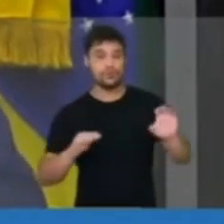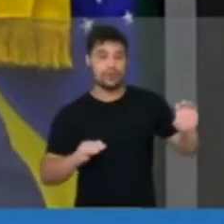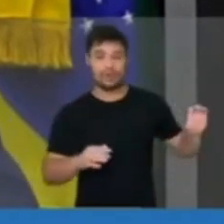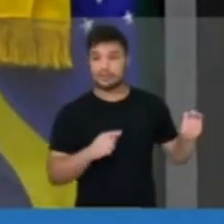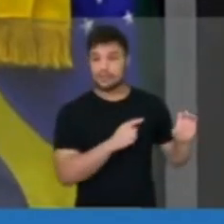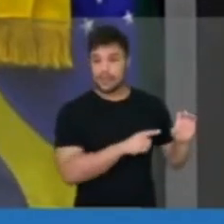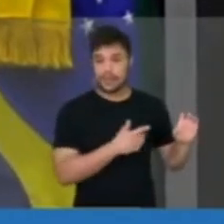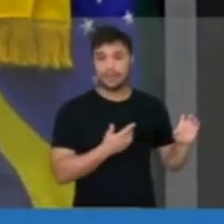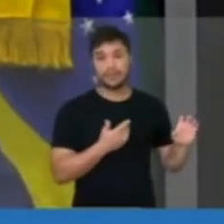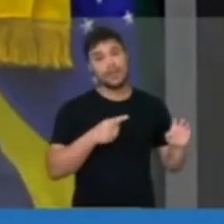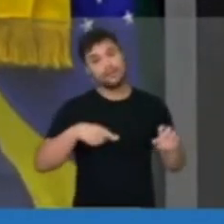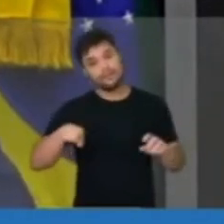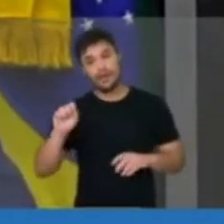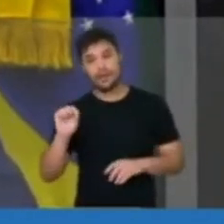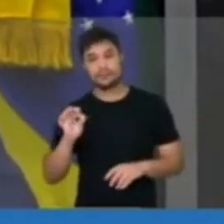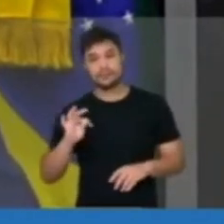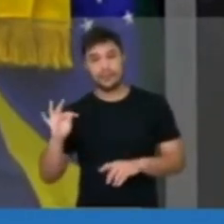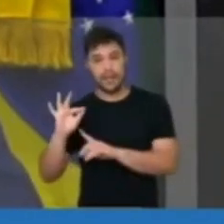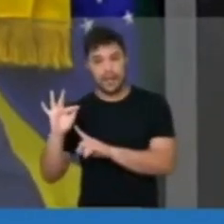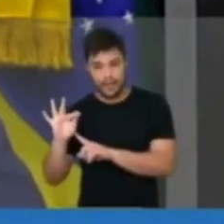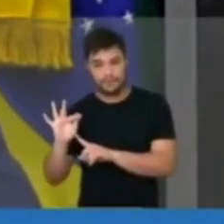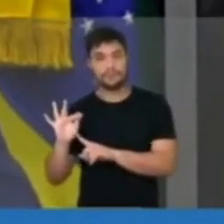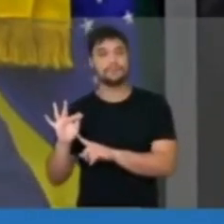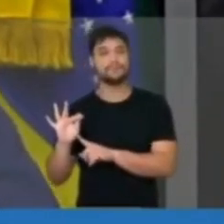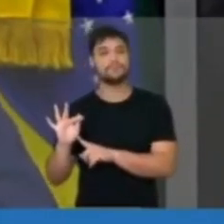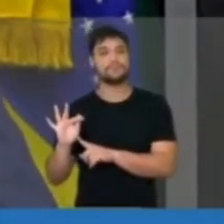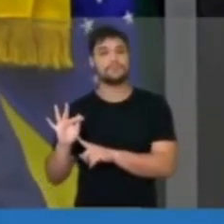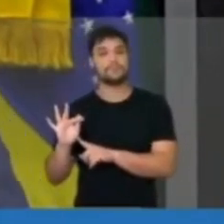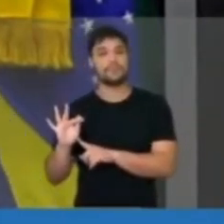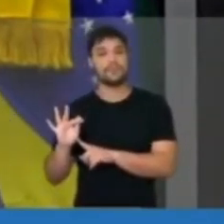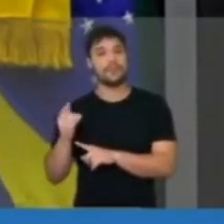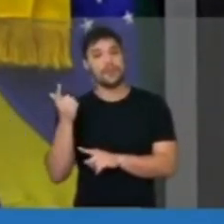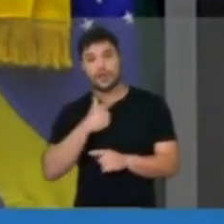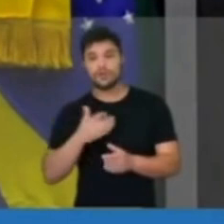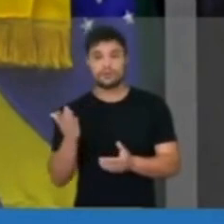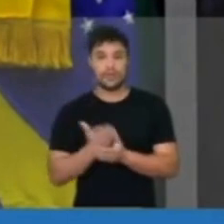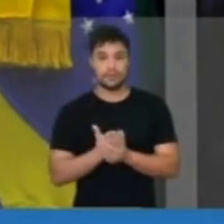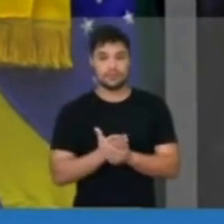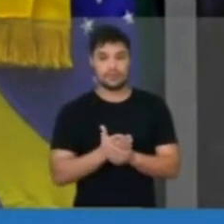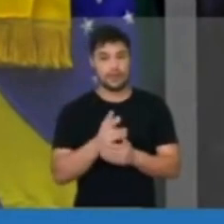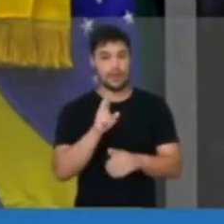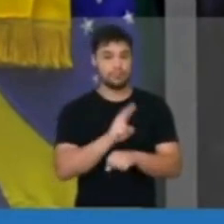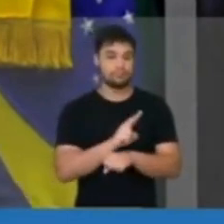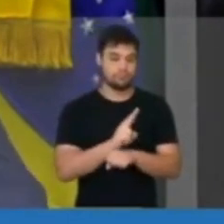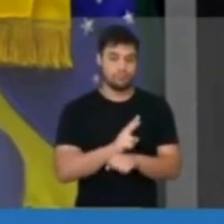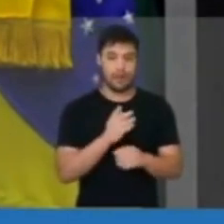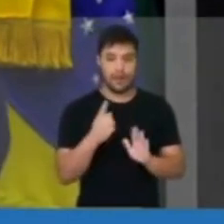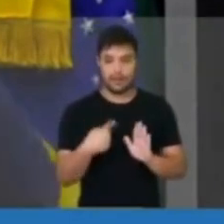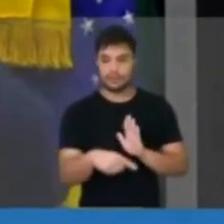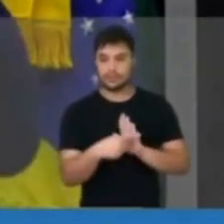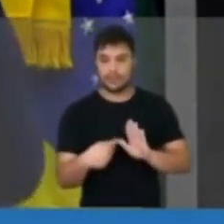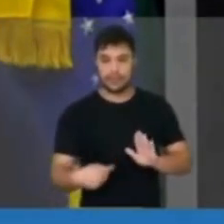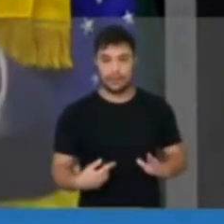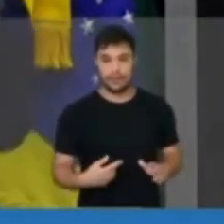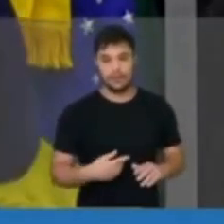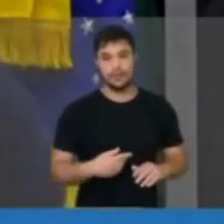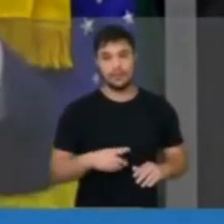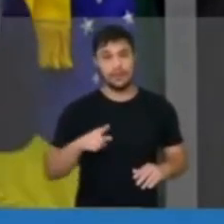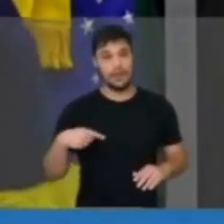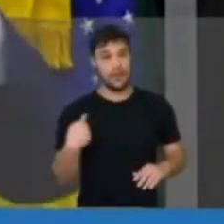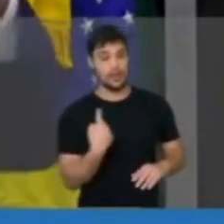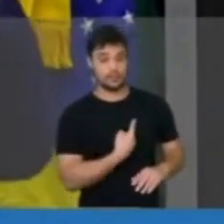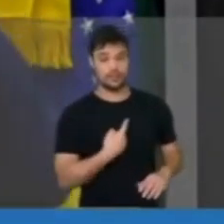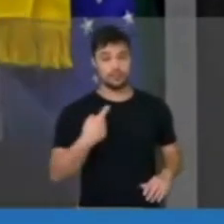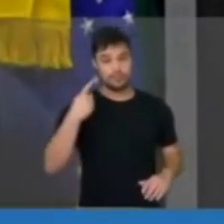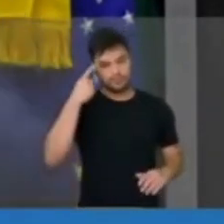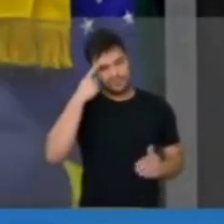esquerda entra no Supremo Tribunal Federal e consegue uma liminar para derrubar. Antes de nós pensar em aumentar o